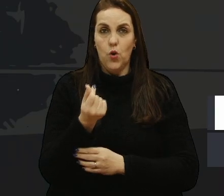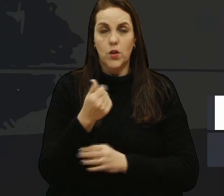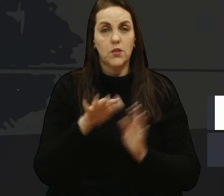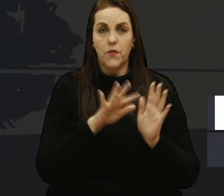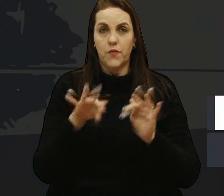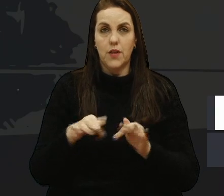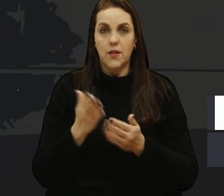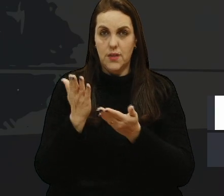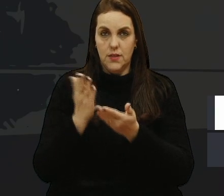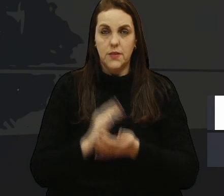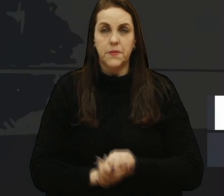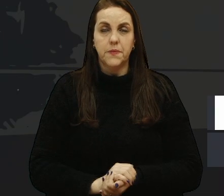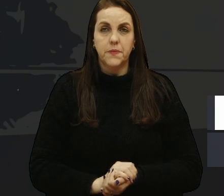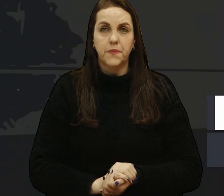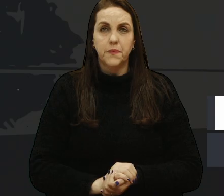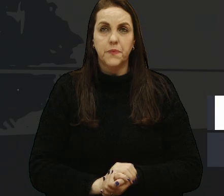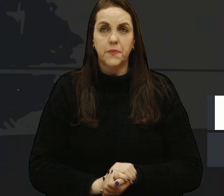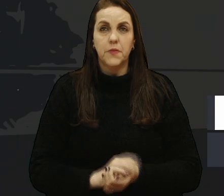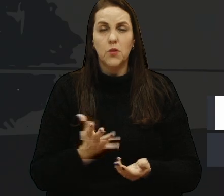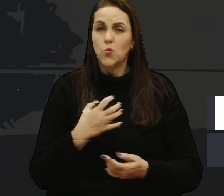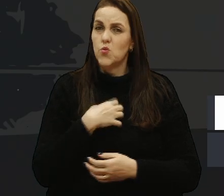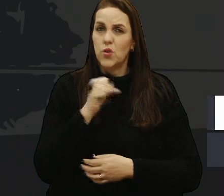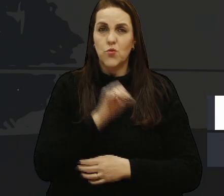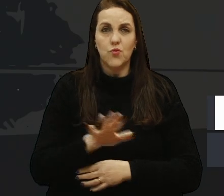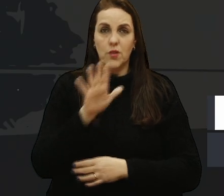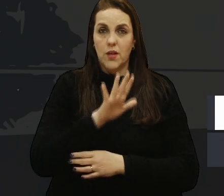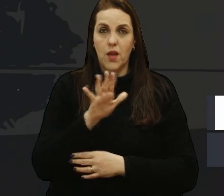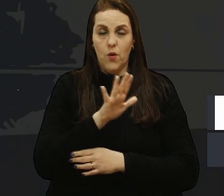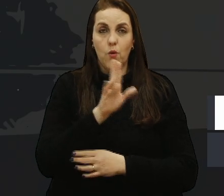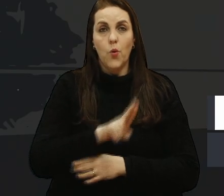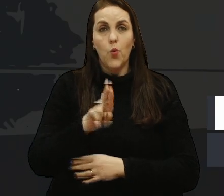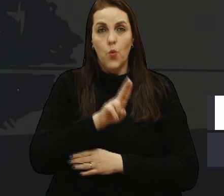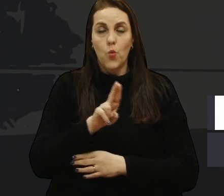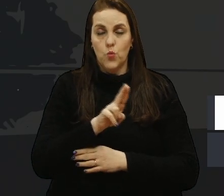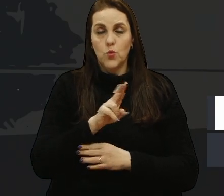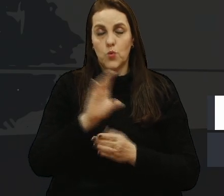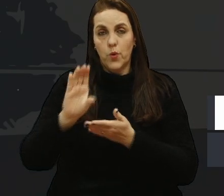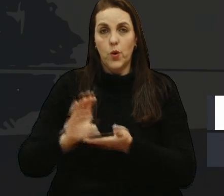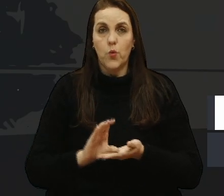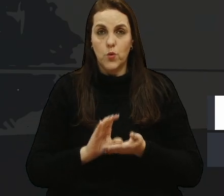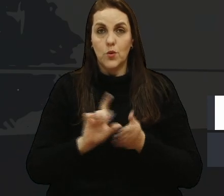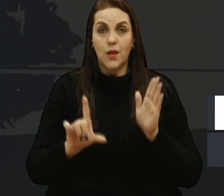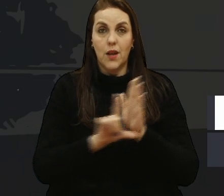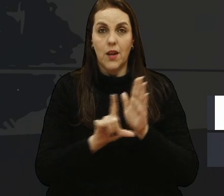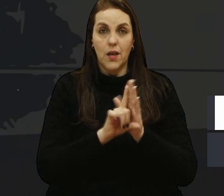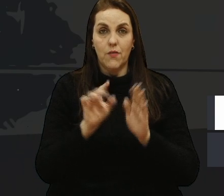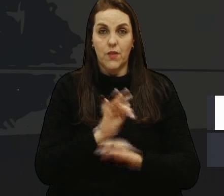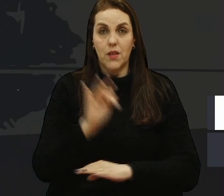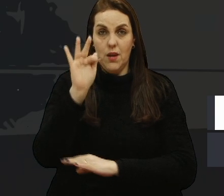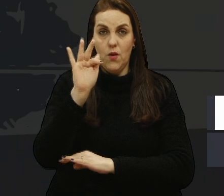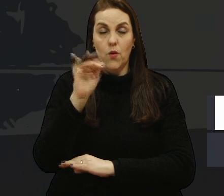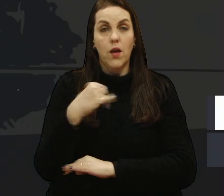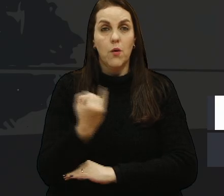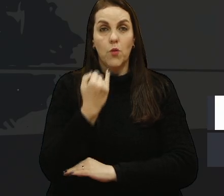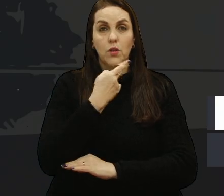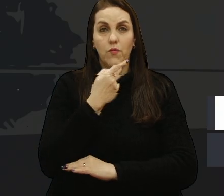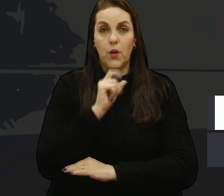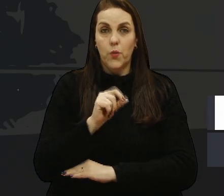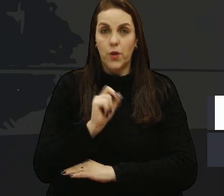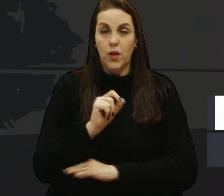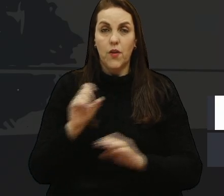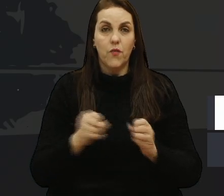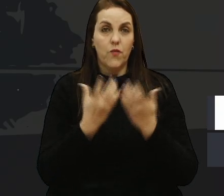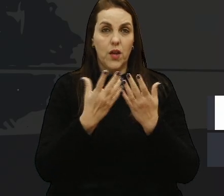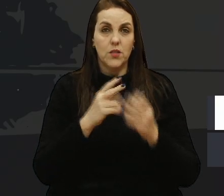finais. Aí, de uma forma geral, né, a aplicação dos recursos da lei federal, é importante salientar também, senhores e senhoras, que as festas